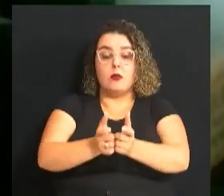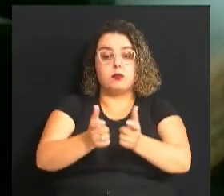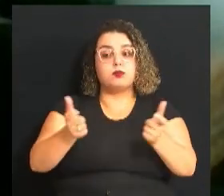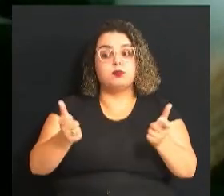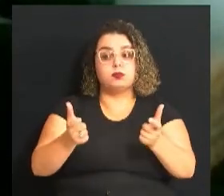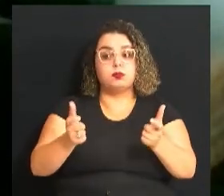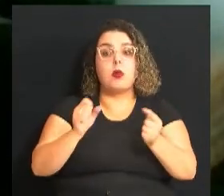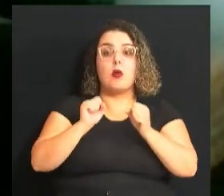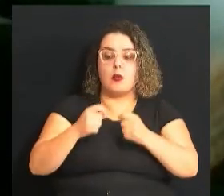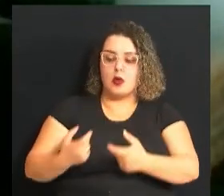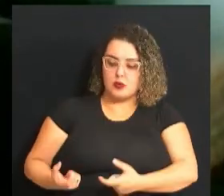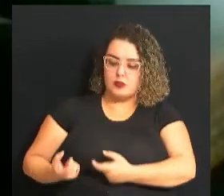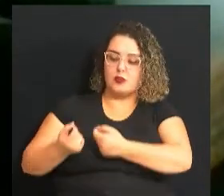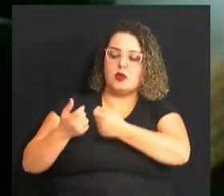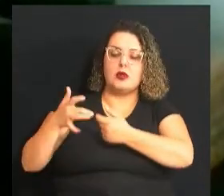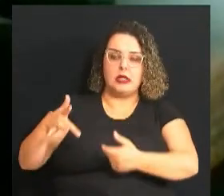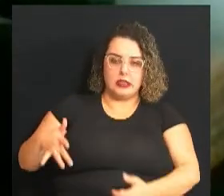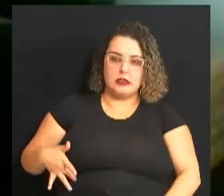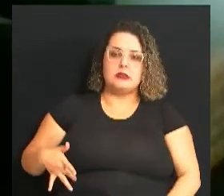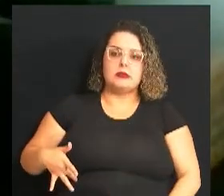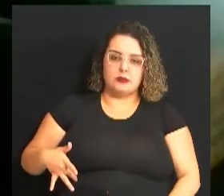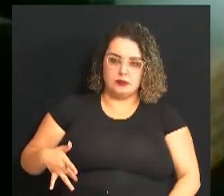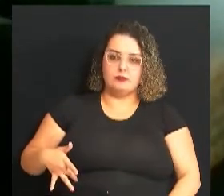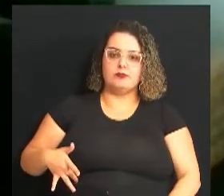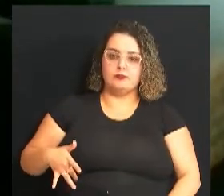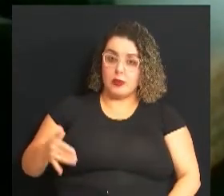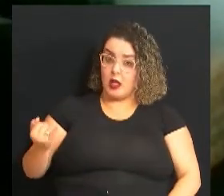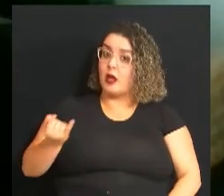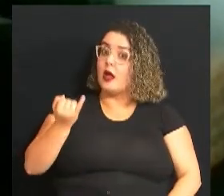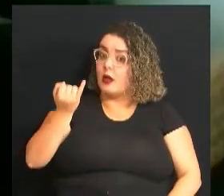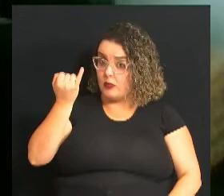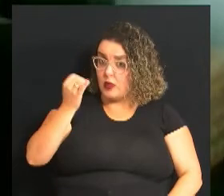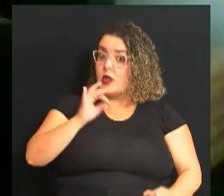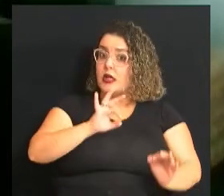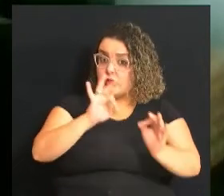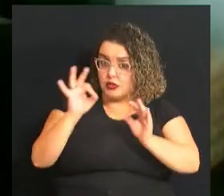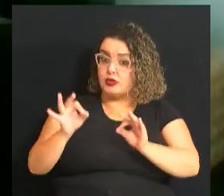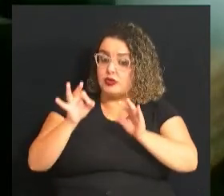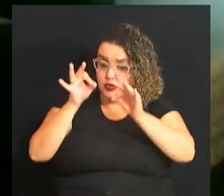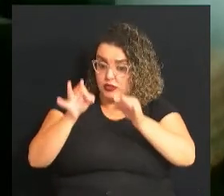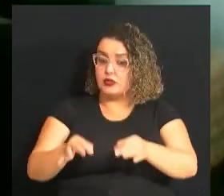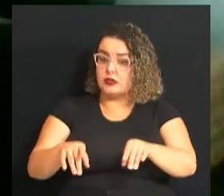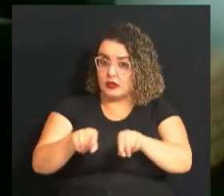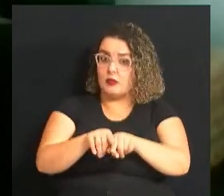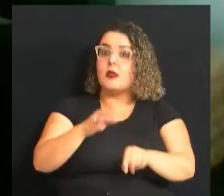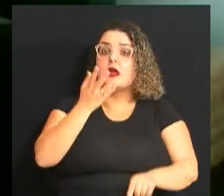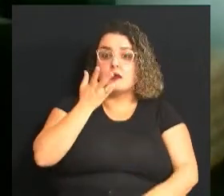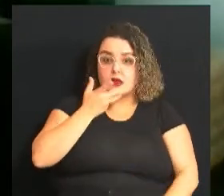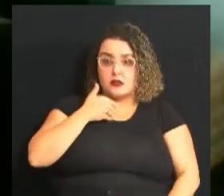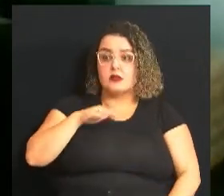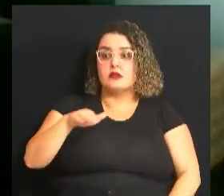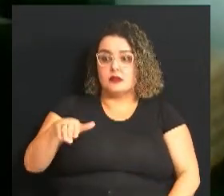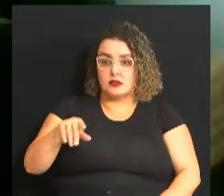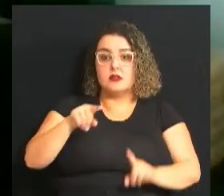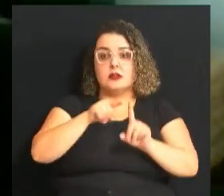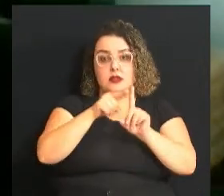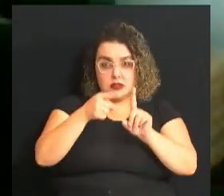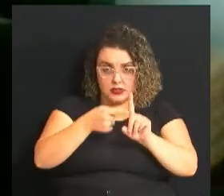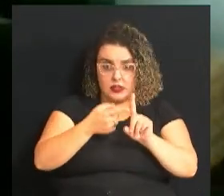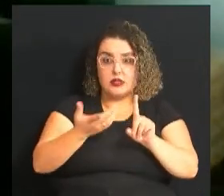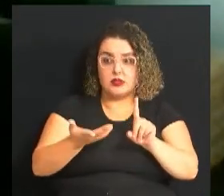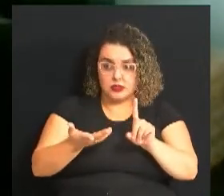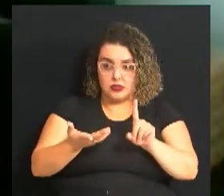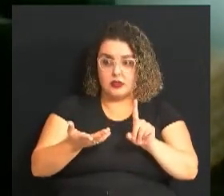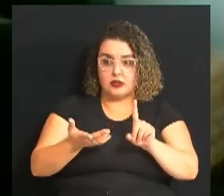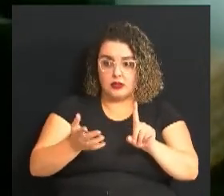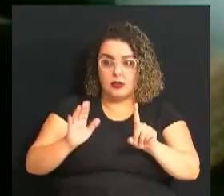câncer no fígado. Então, é fundamental que a gente acompanhe direitinho também essas crianças e as gestantes quando elas